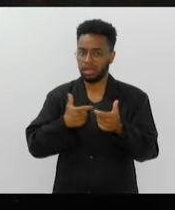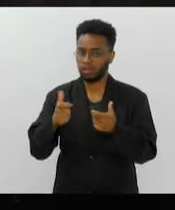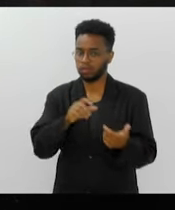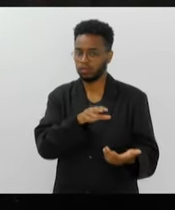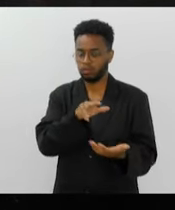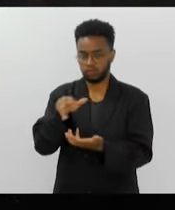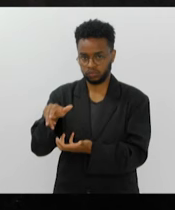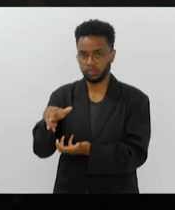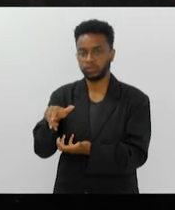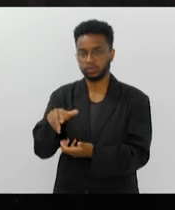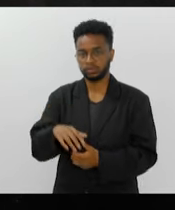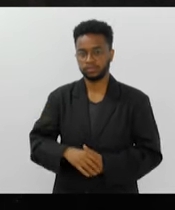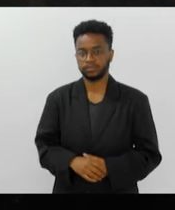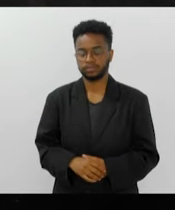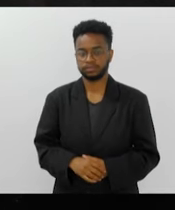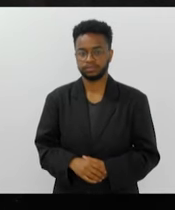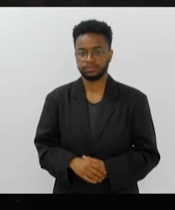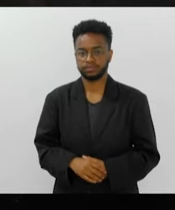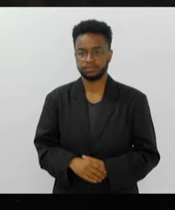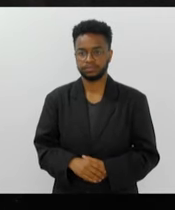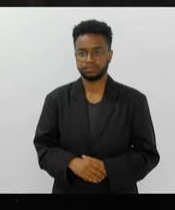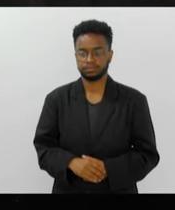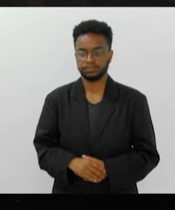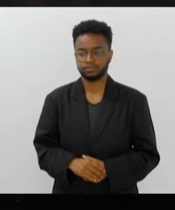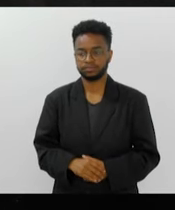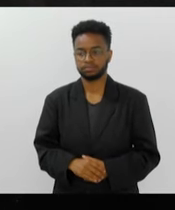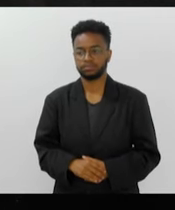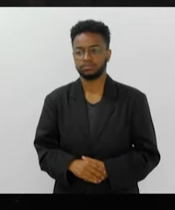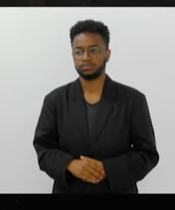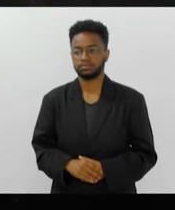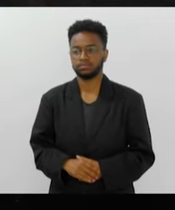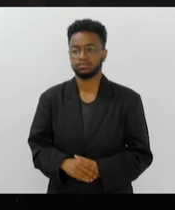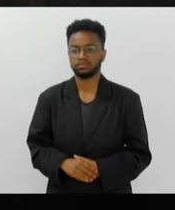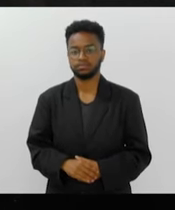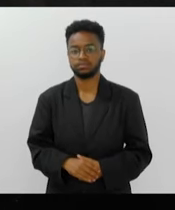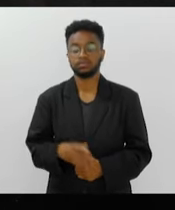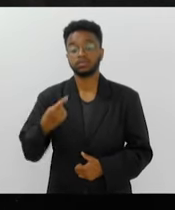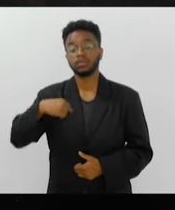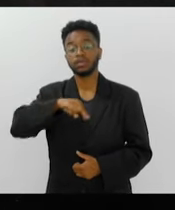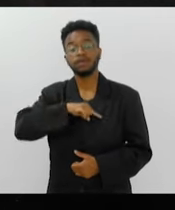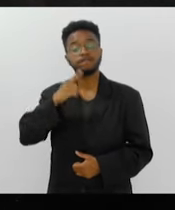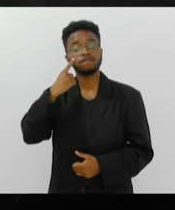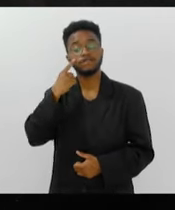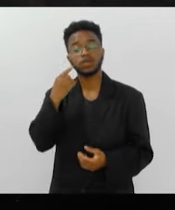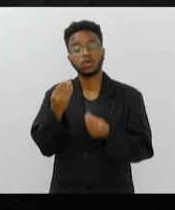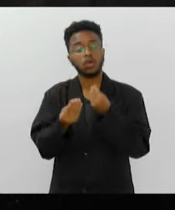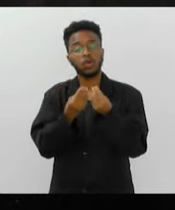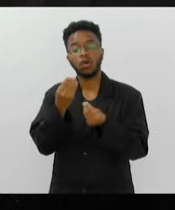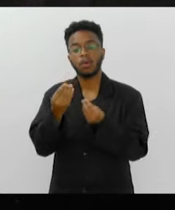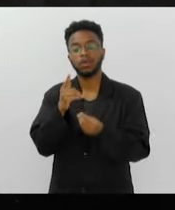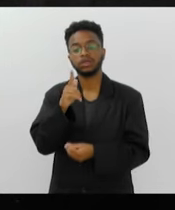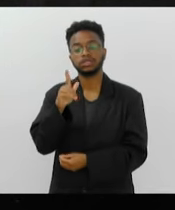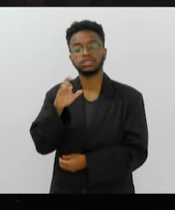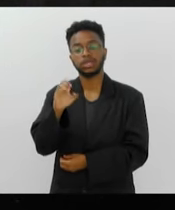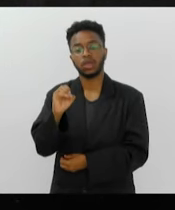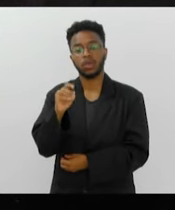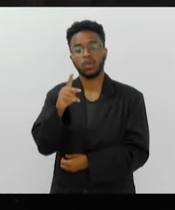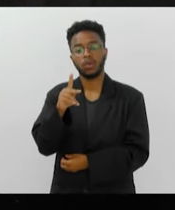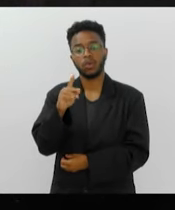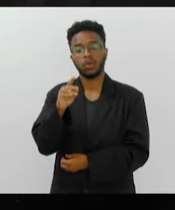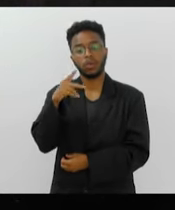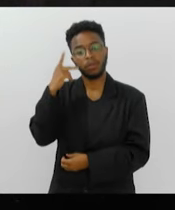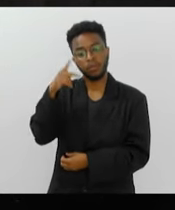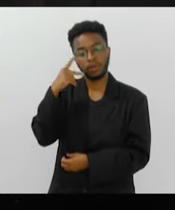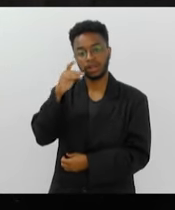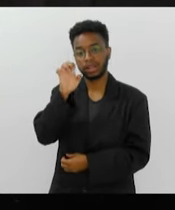Mundial vamos ver a situação geopolítica na Europa e no